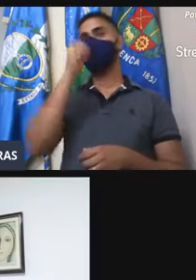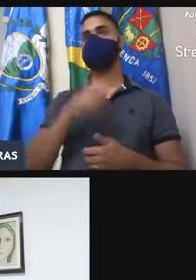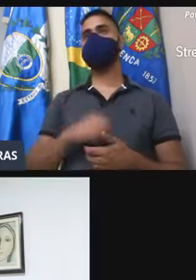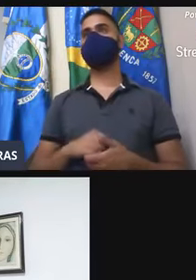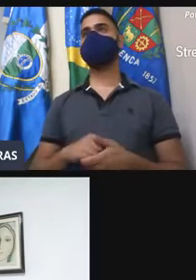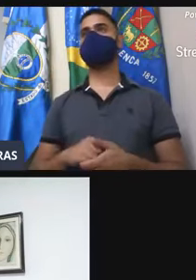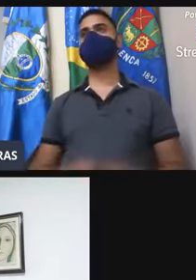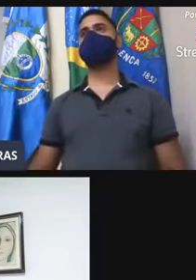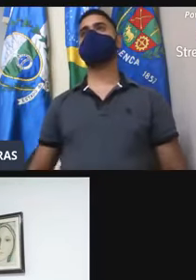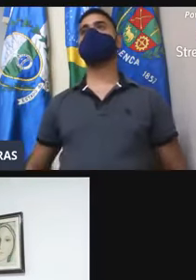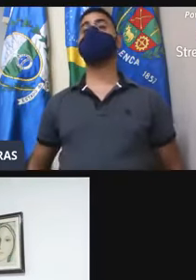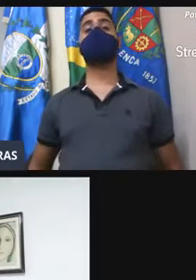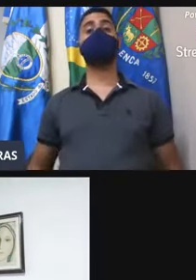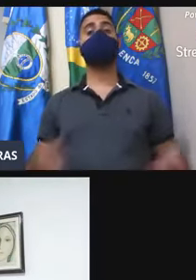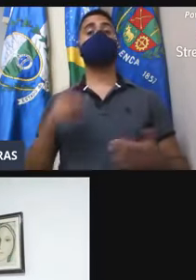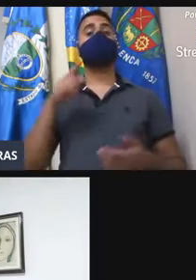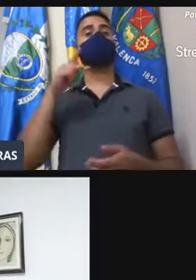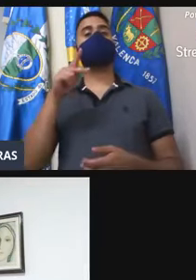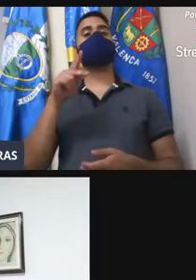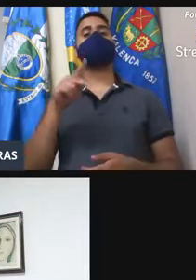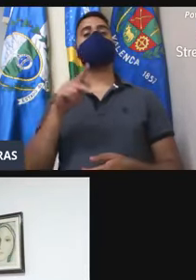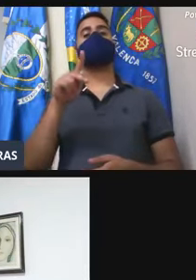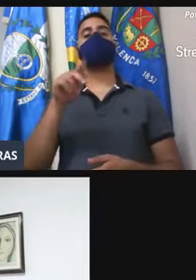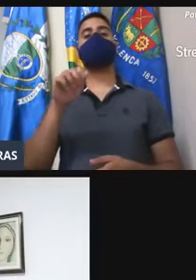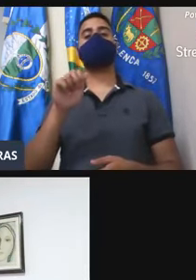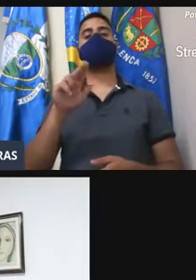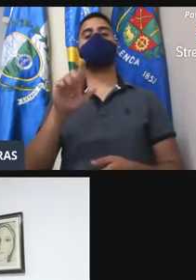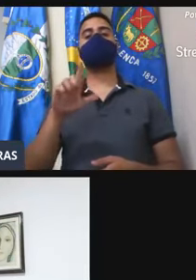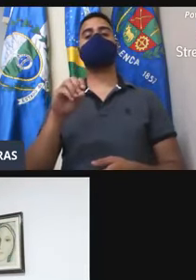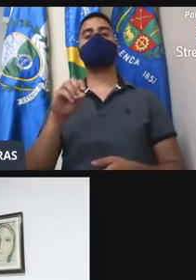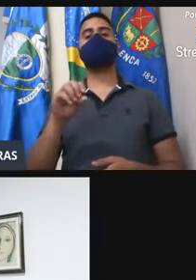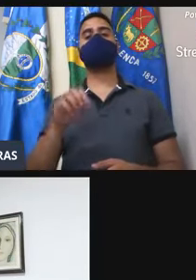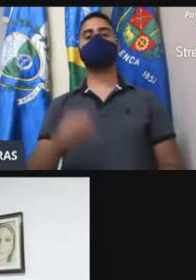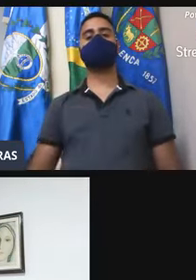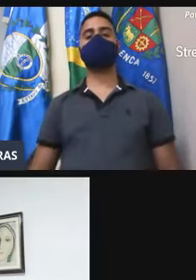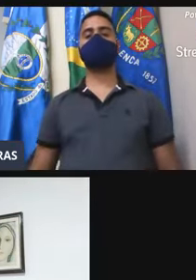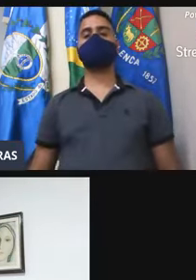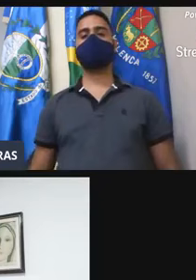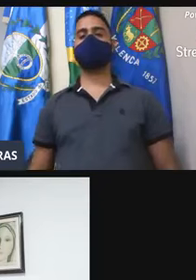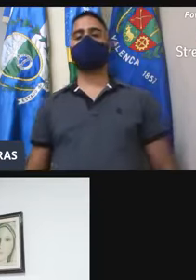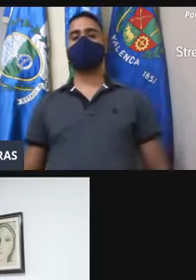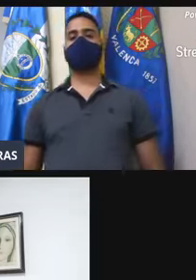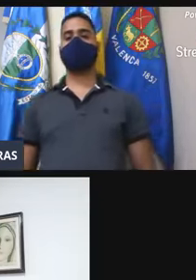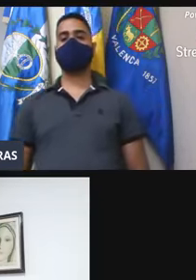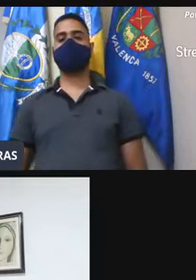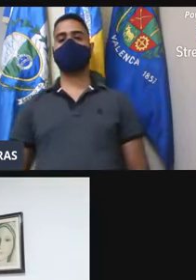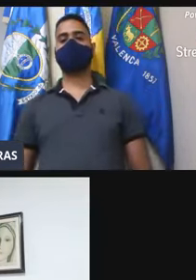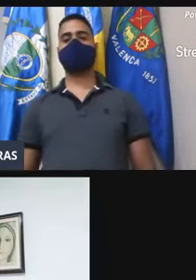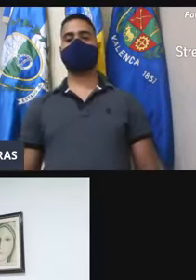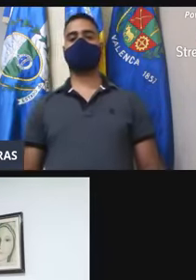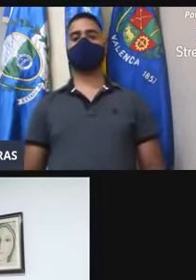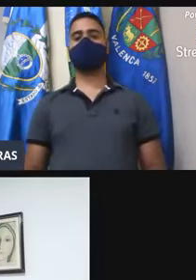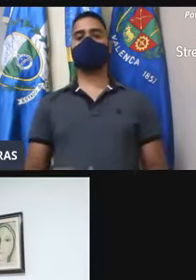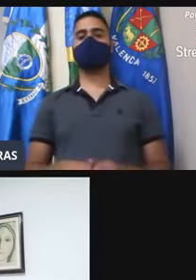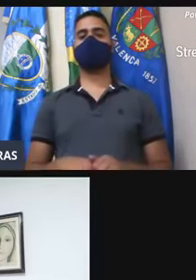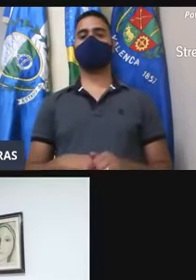Próximo, vereador Paulo César Alves Pena. Boa noite, secretária. Mara, boa